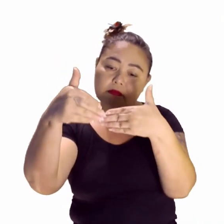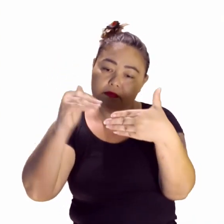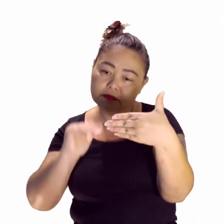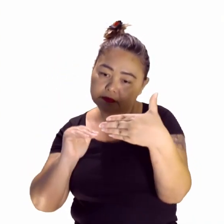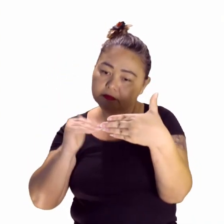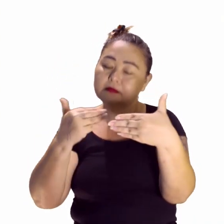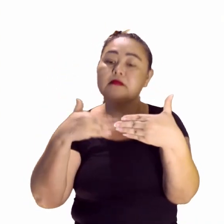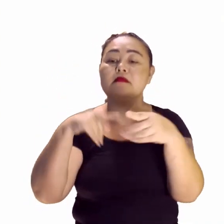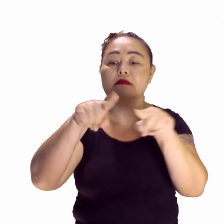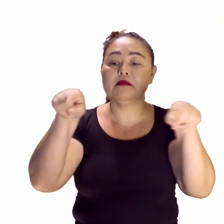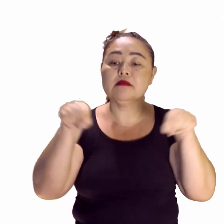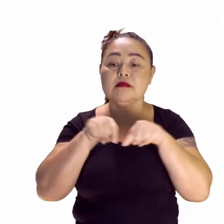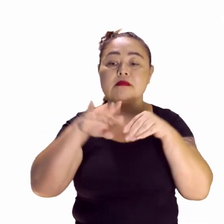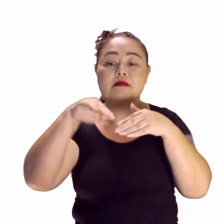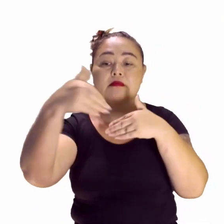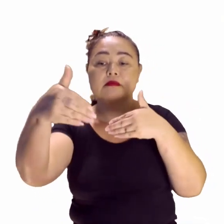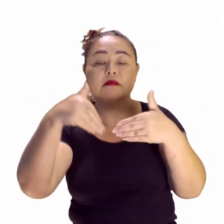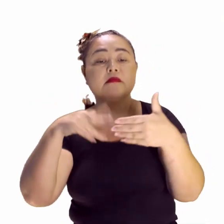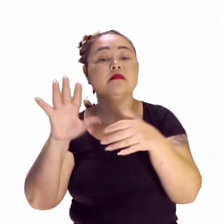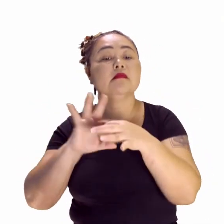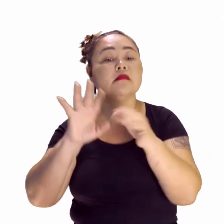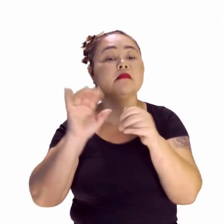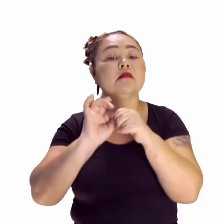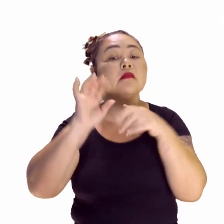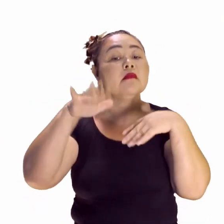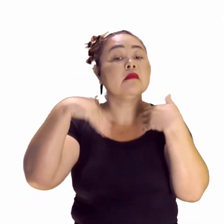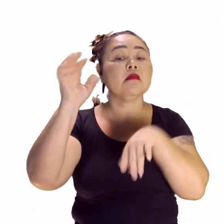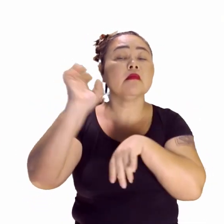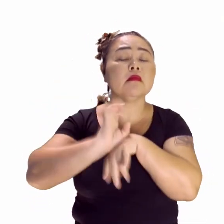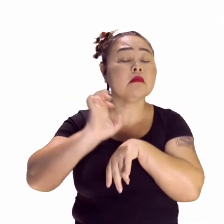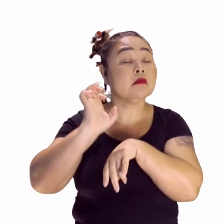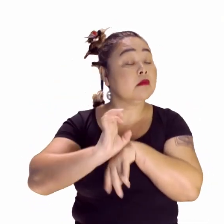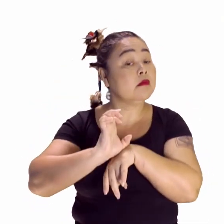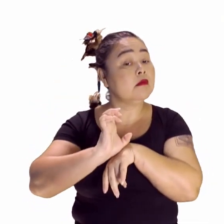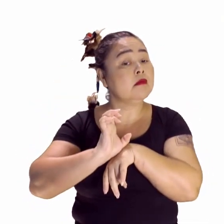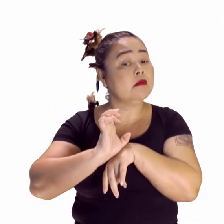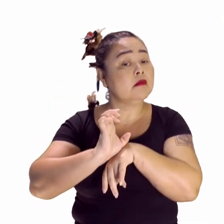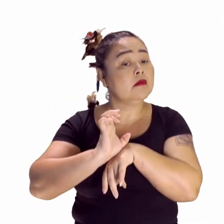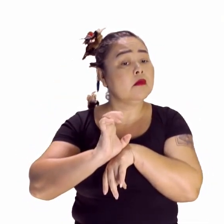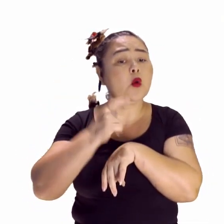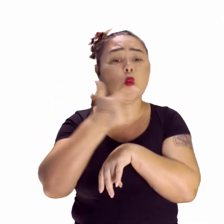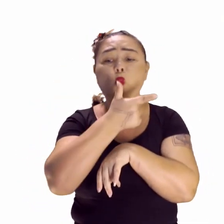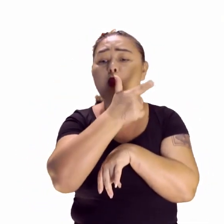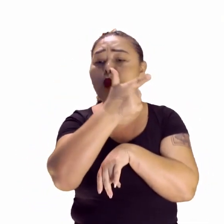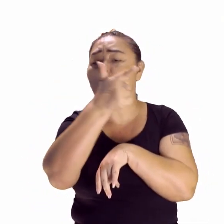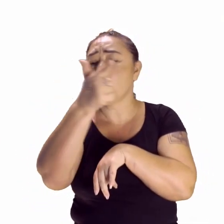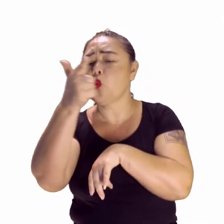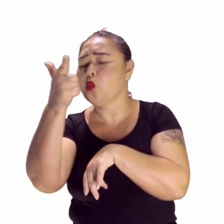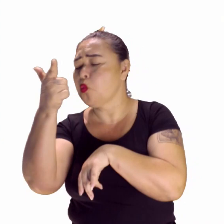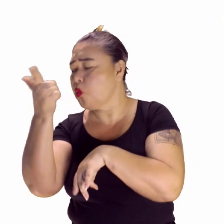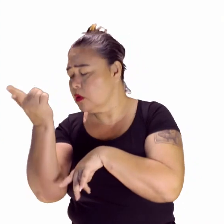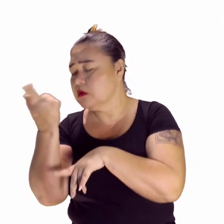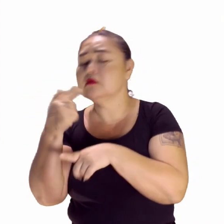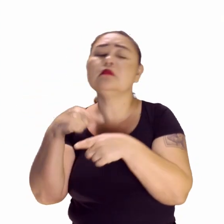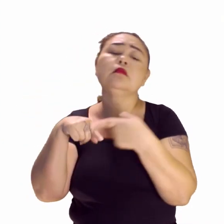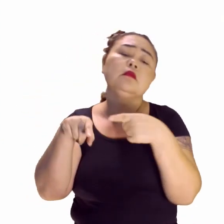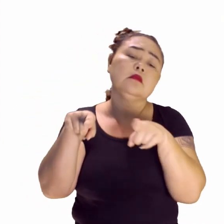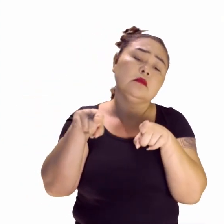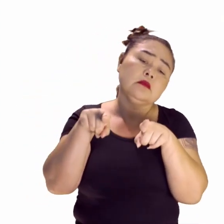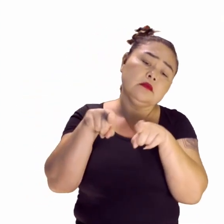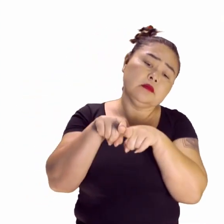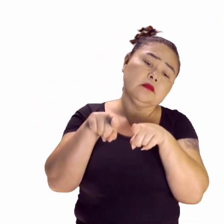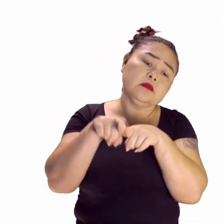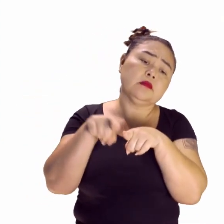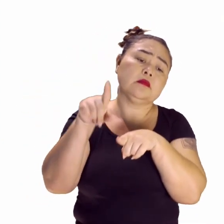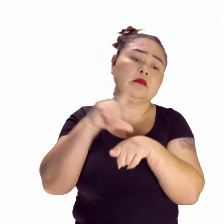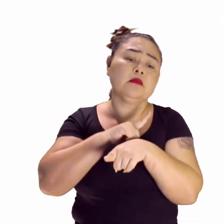intensivo então o Estado ainda conta com outros cultivos outros produtores como a produção